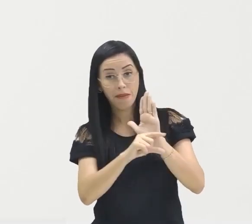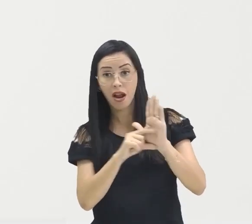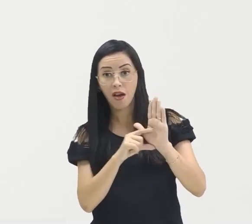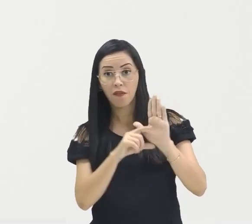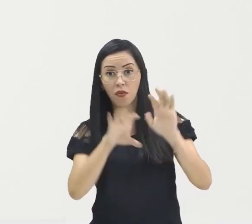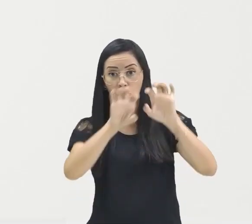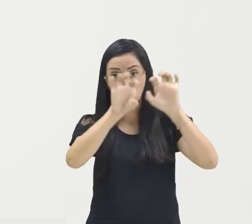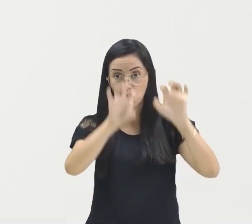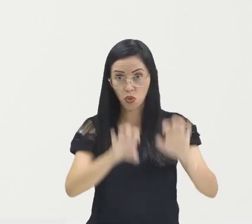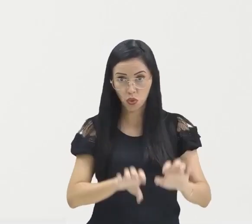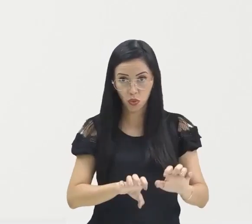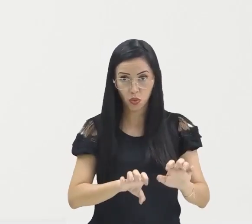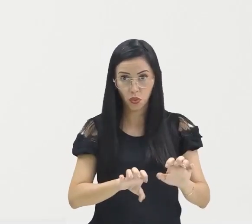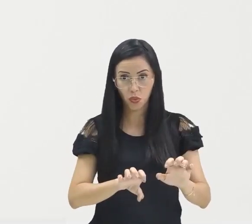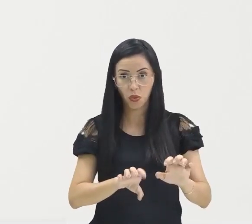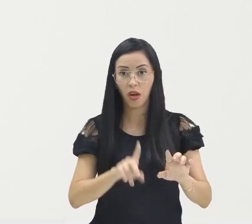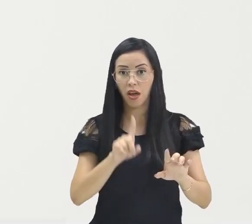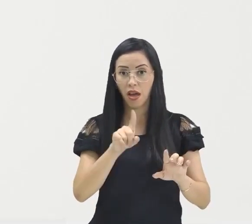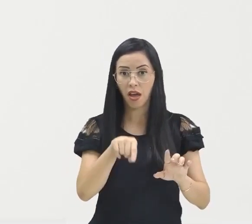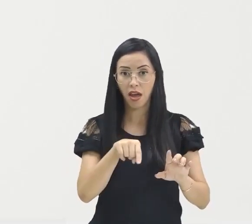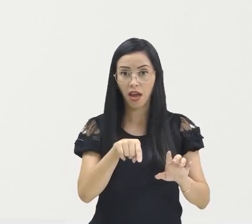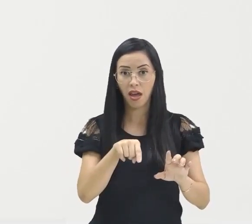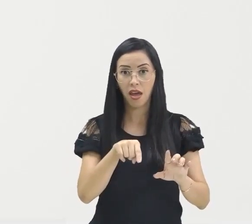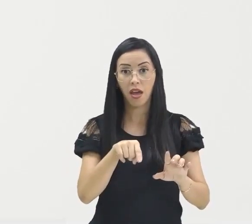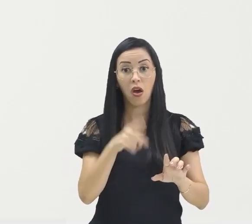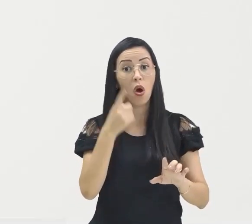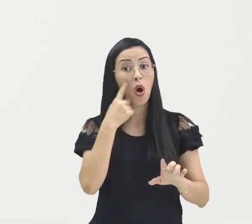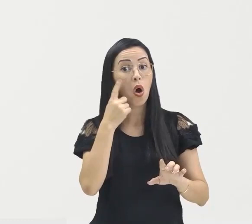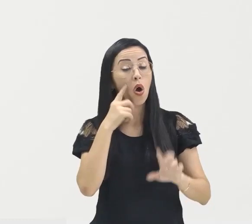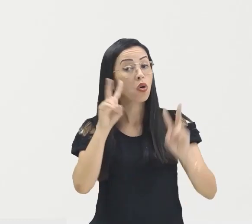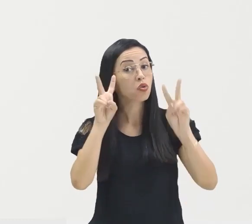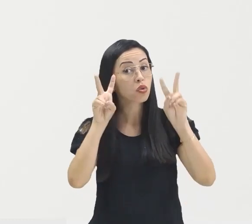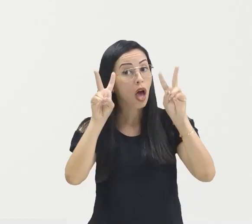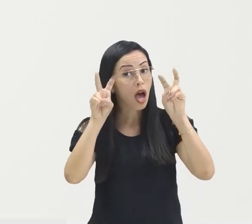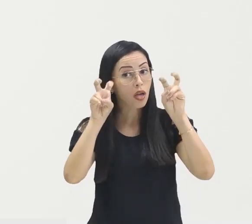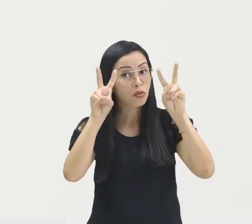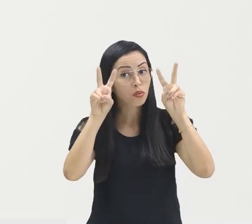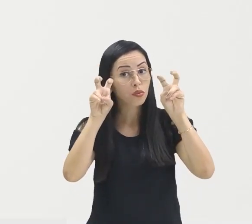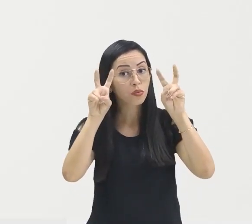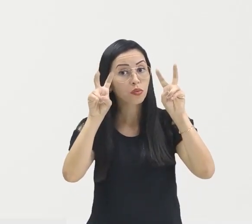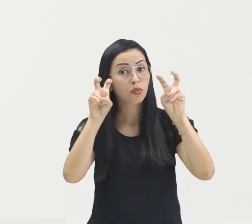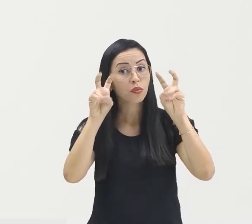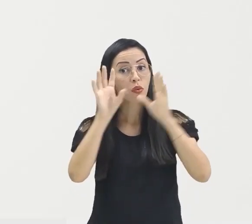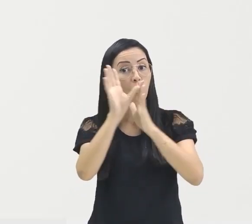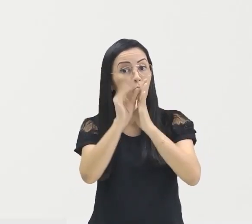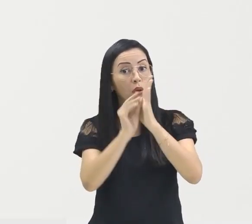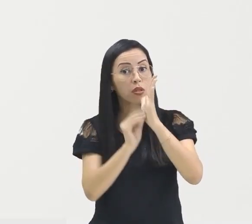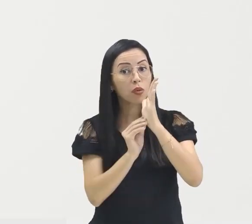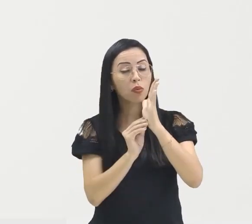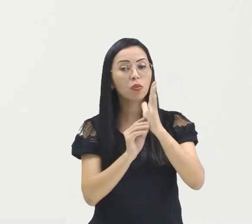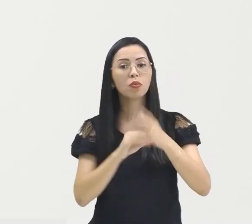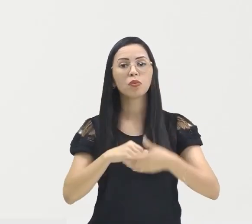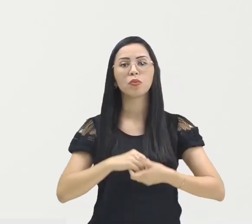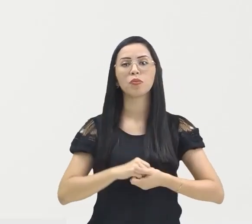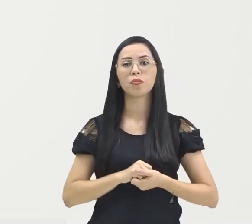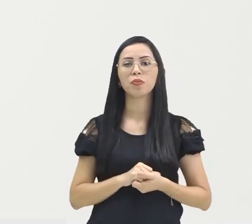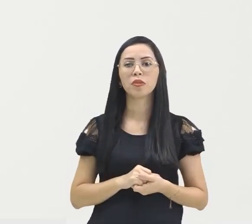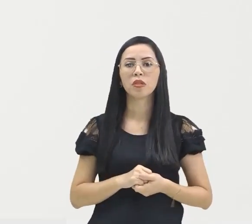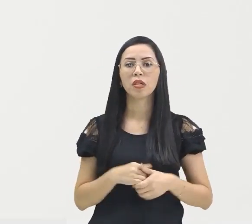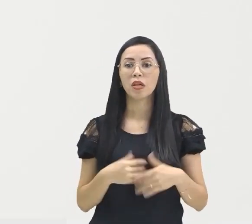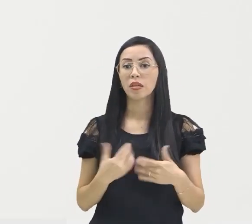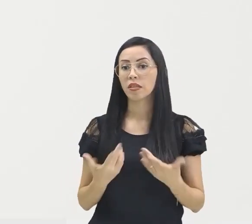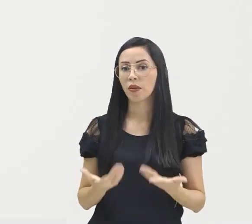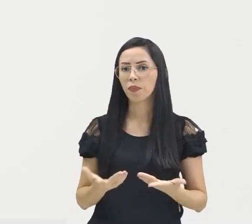de parágrafos e estrutura? A gente está falando de assunto, tá? Os textos abordam o mesmo assunto, ou